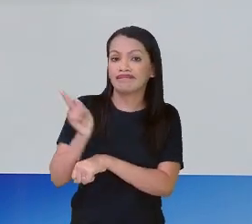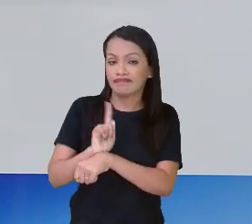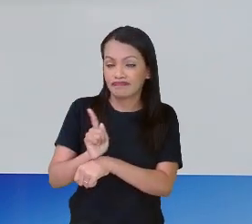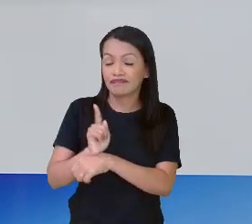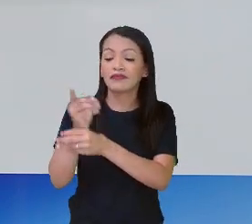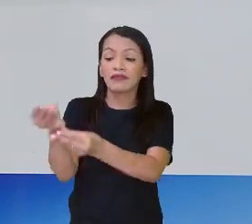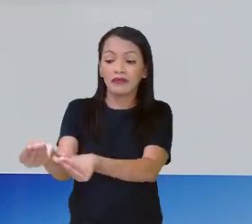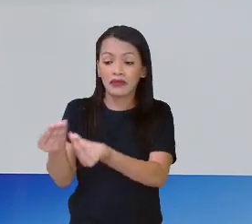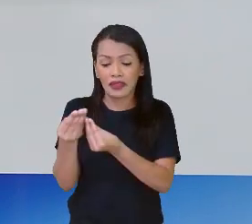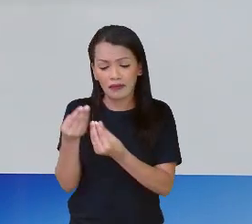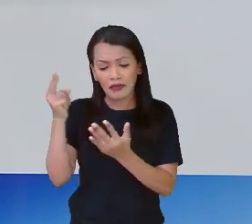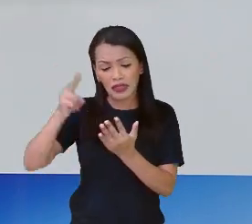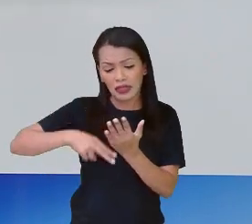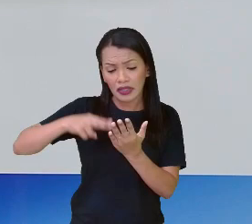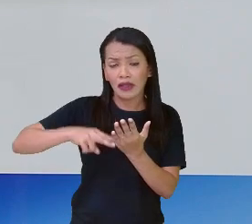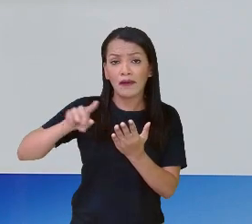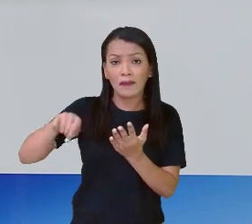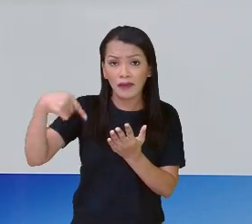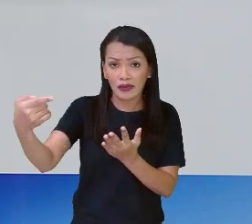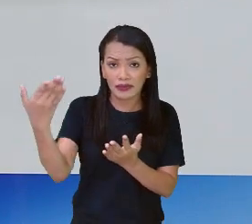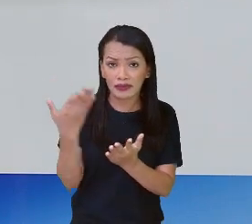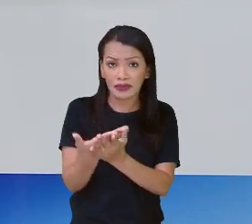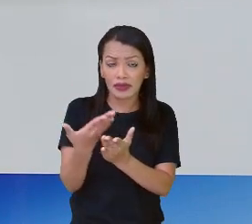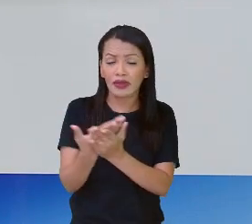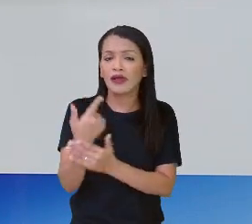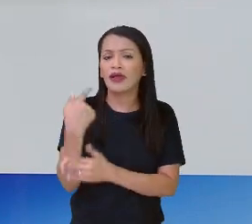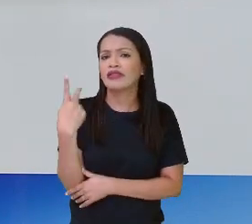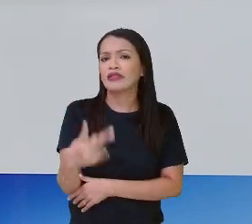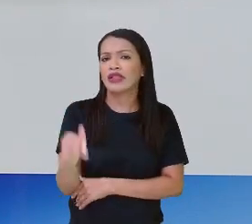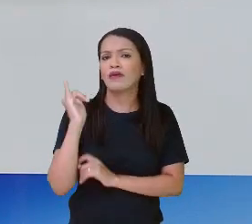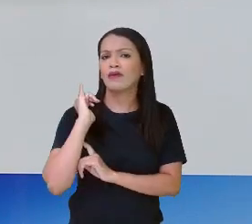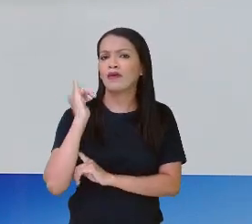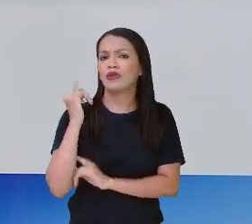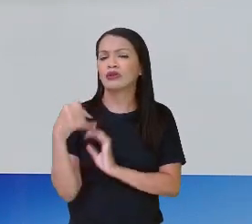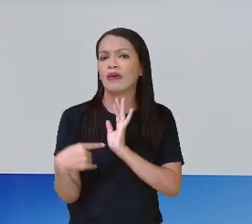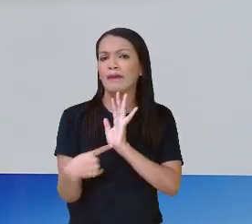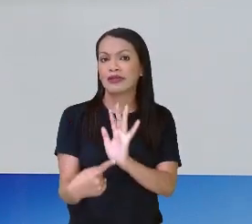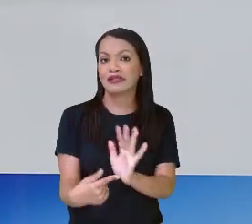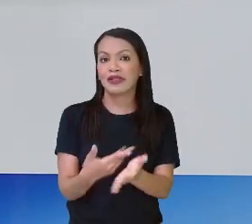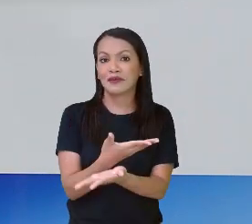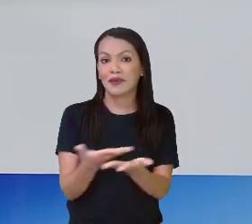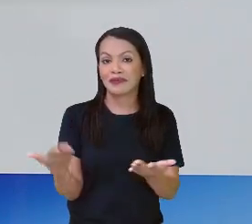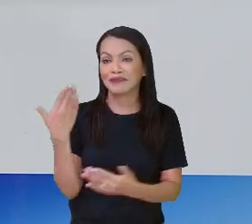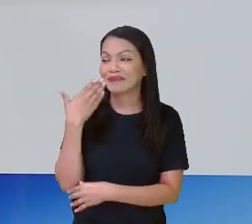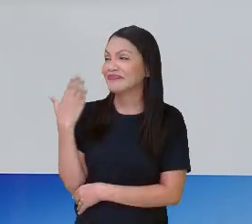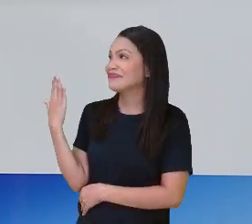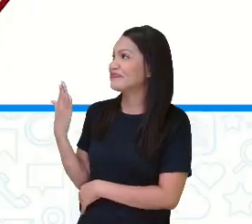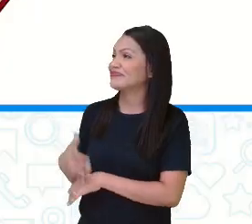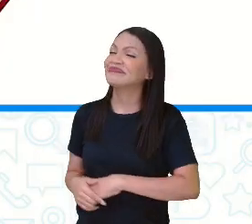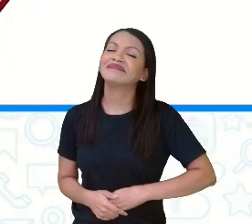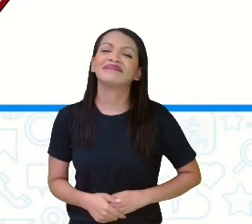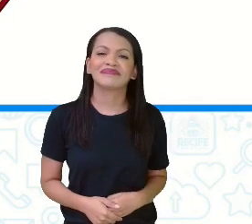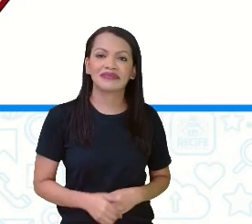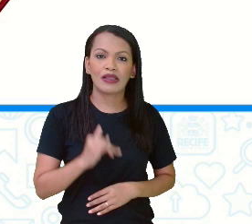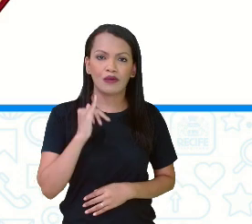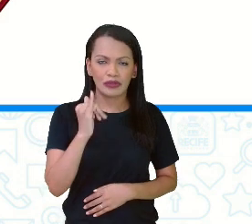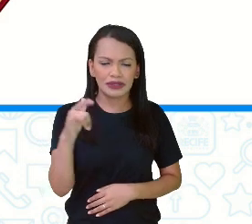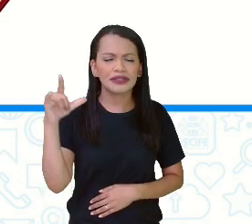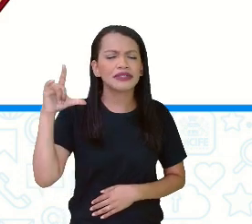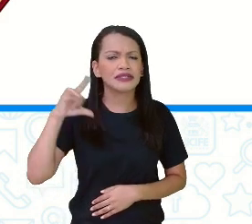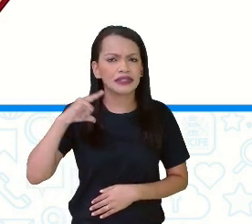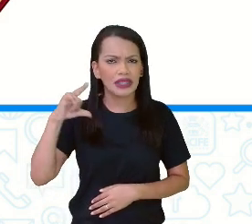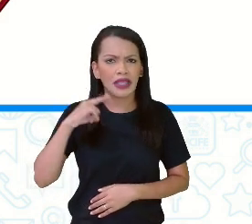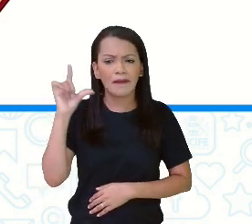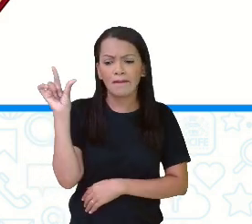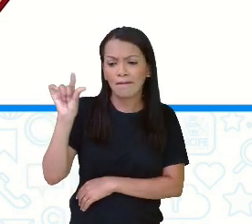trabalhos, quem sabe, né? Numa próxima aula, o teu conto vai ser apresentado aqui. Como eu disse, ó, há poucos personagens